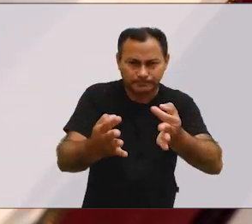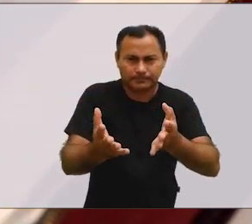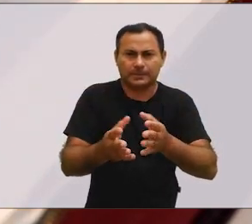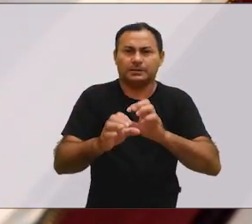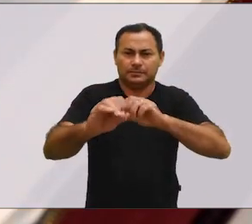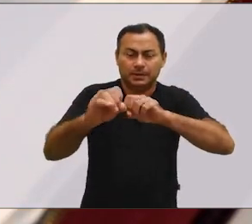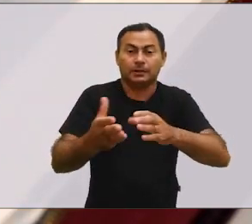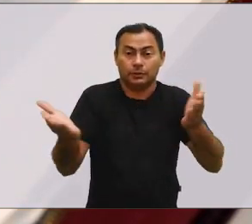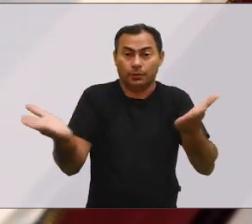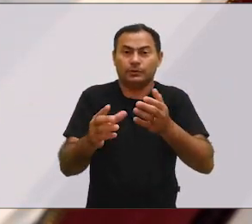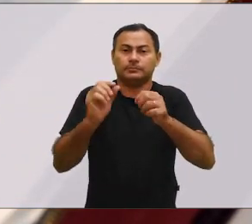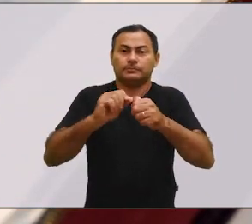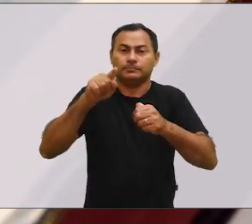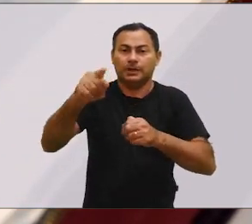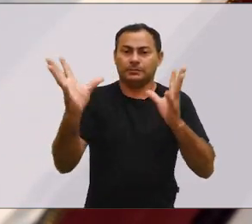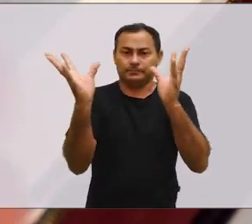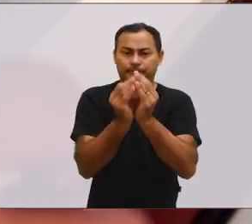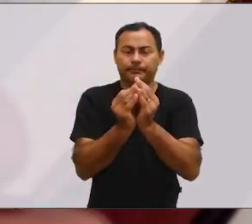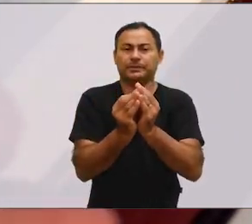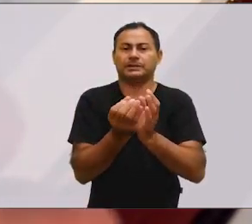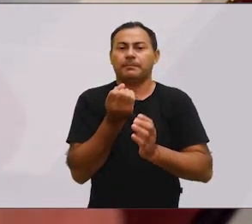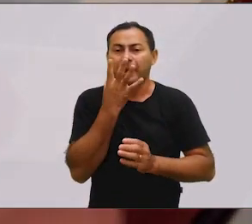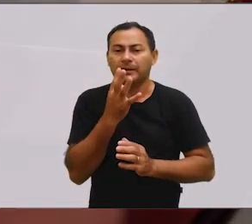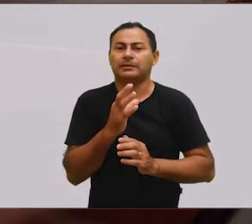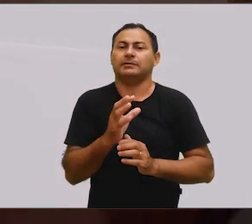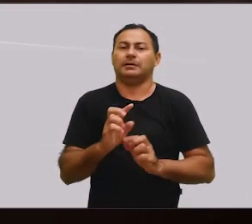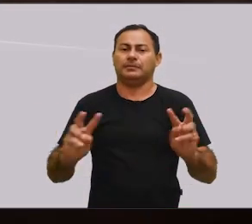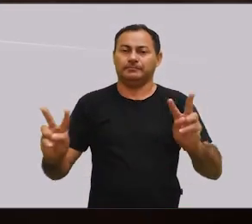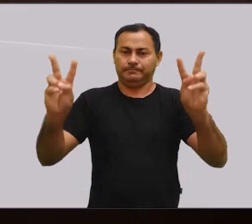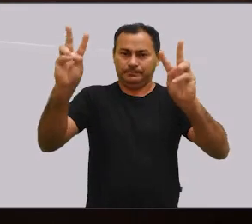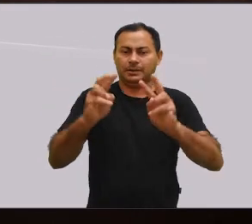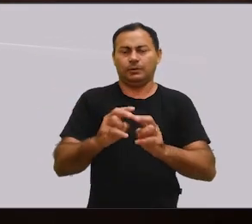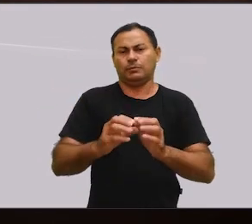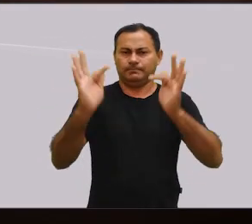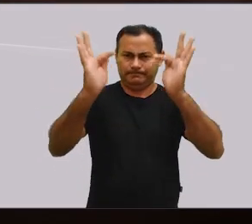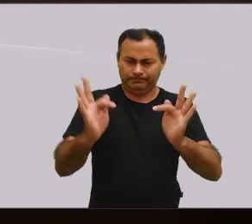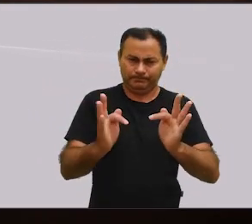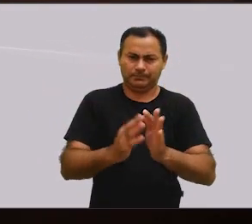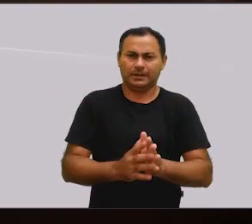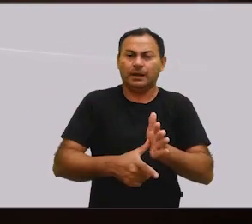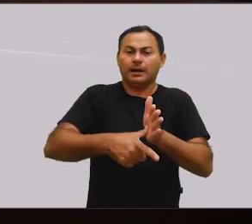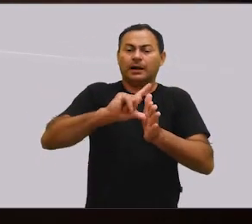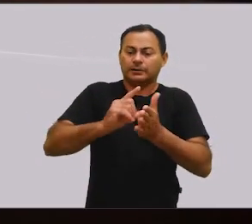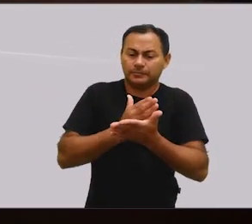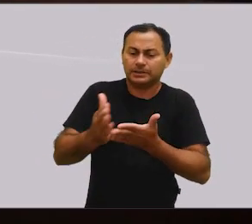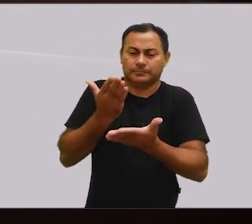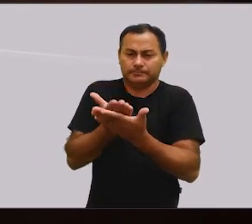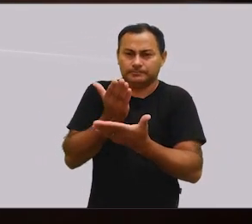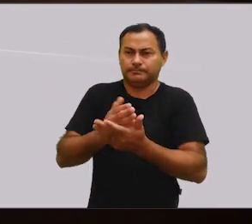eu gostaria de fazer com você um resumo das bem-aventuranças. Isto antes de continuarmos o estudo do Sermão do